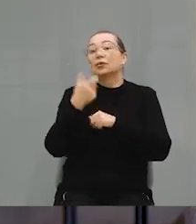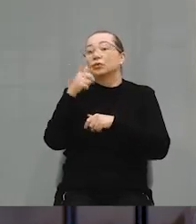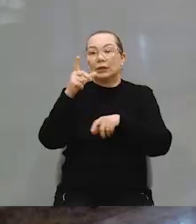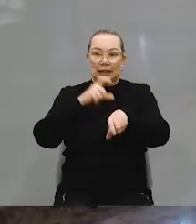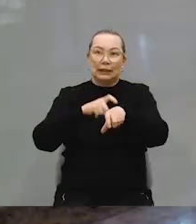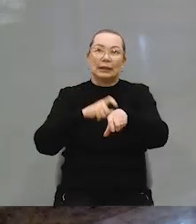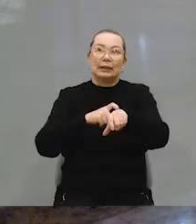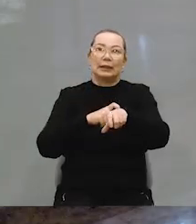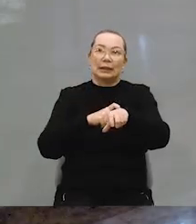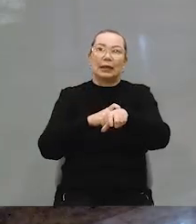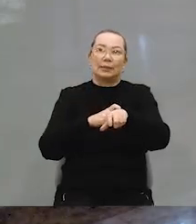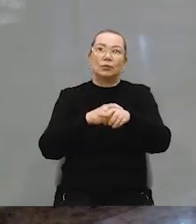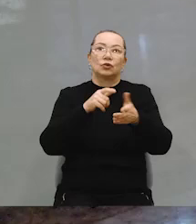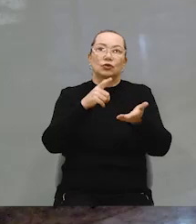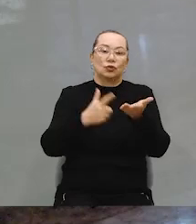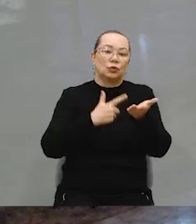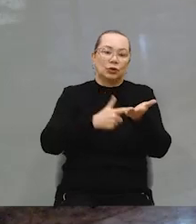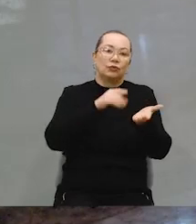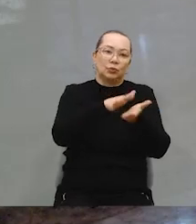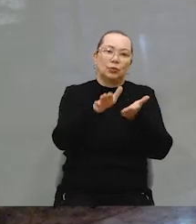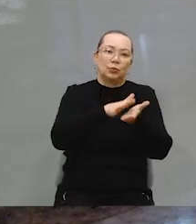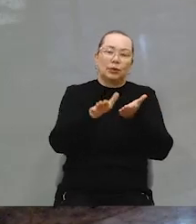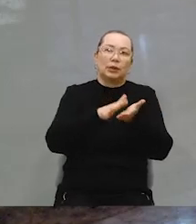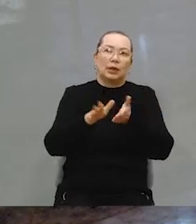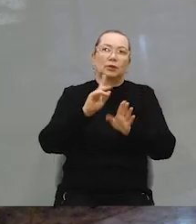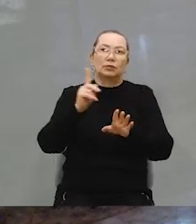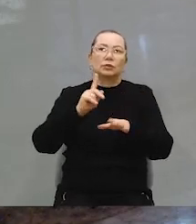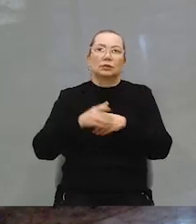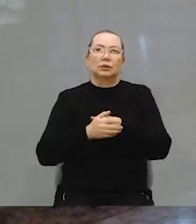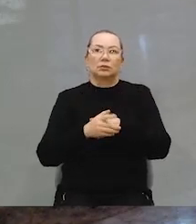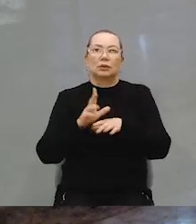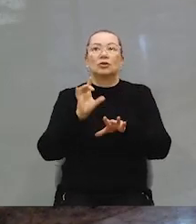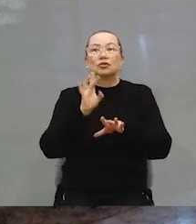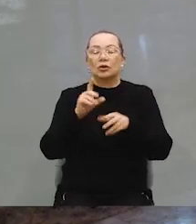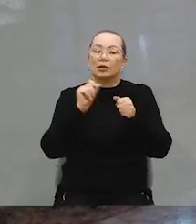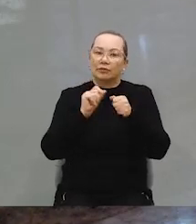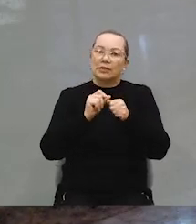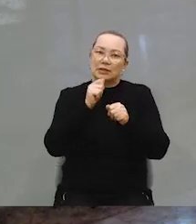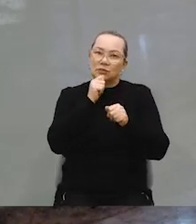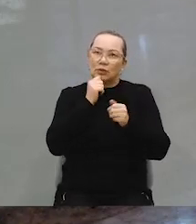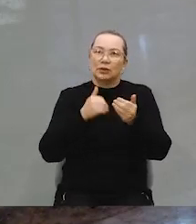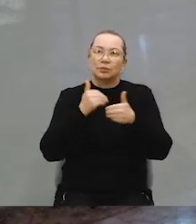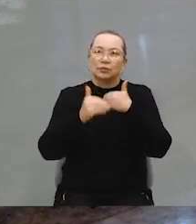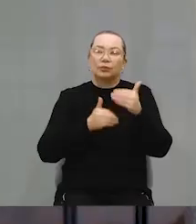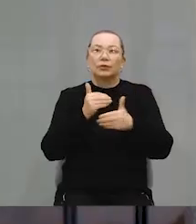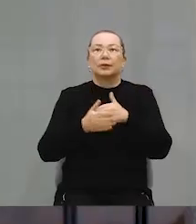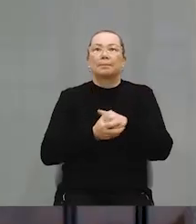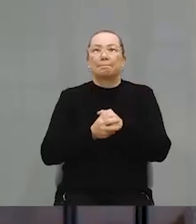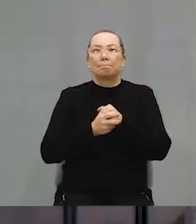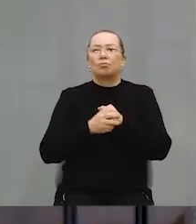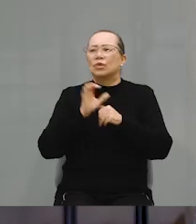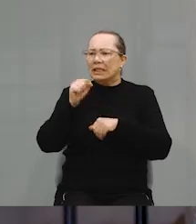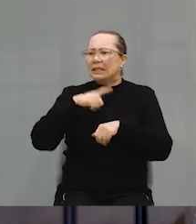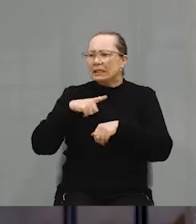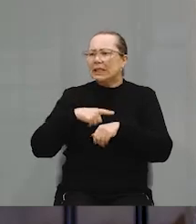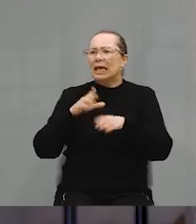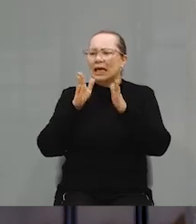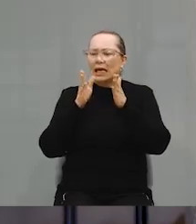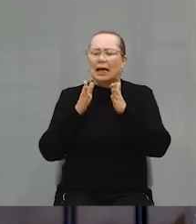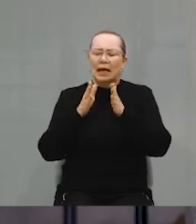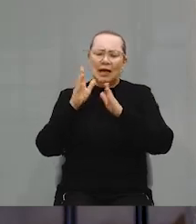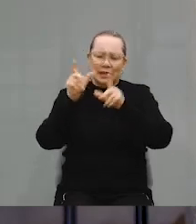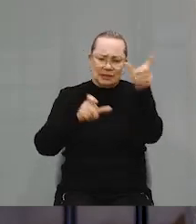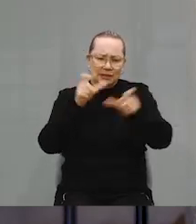tempo de ter o livro publicado. O livro publicado não, Então, está assim, sendo feito. Isso até atendendo assim, a vários pedidos, porque as